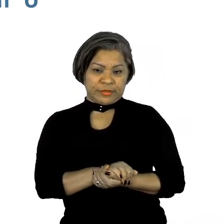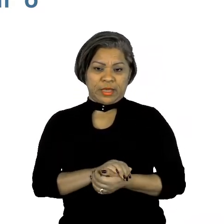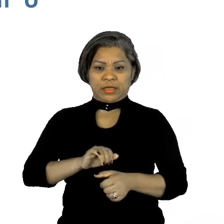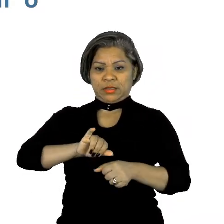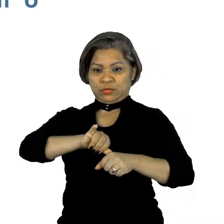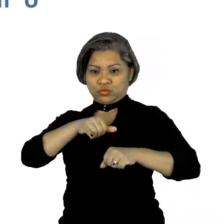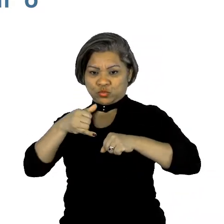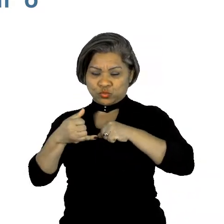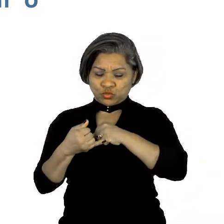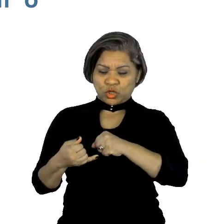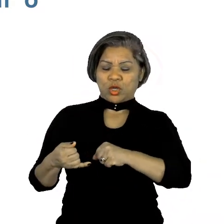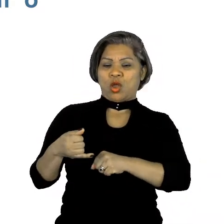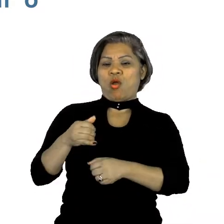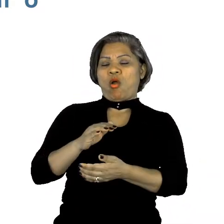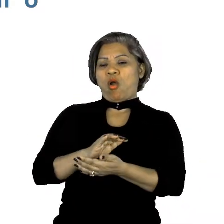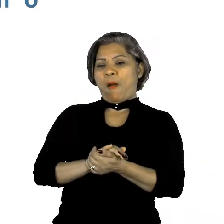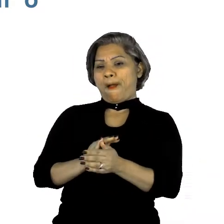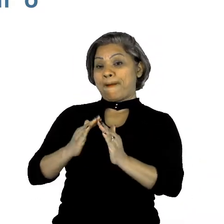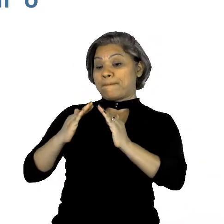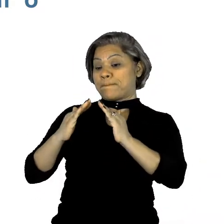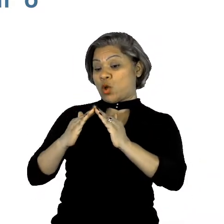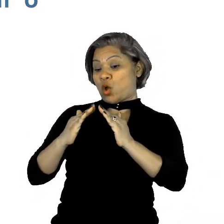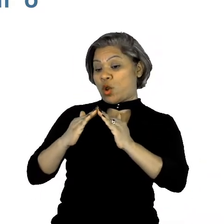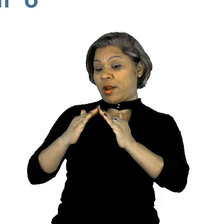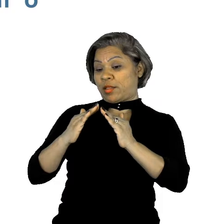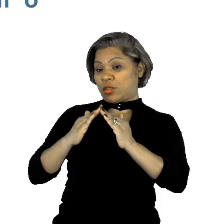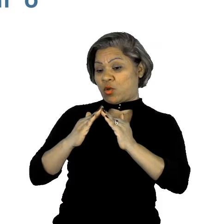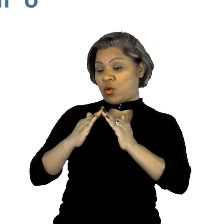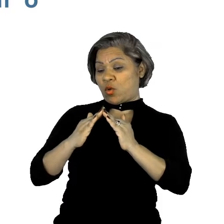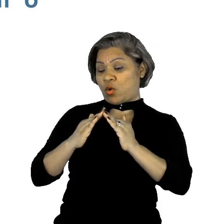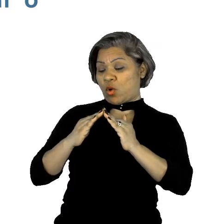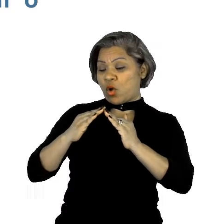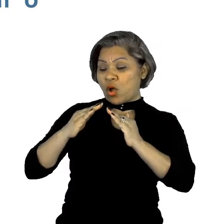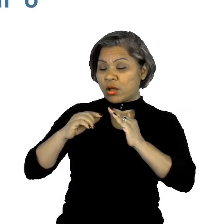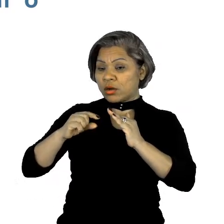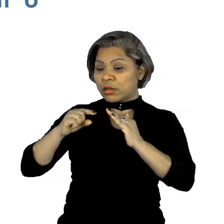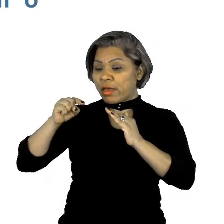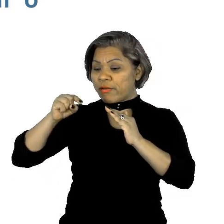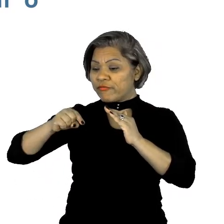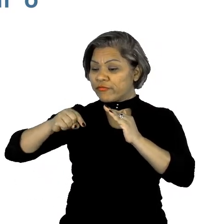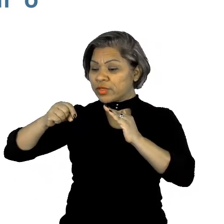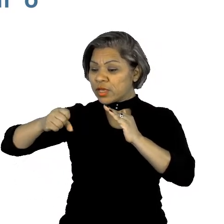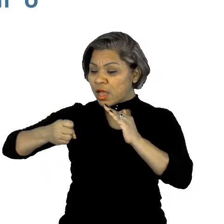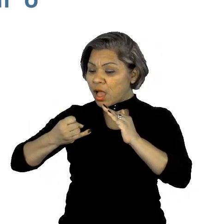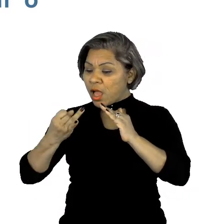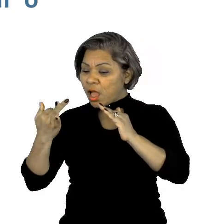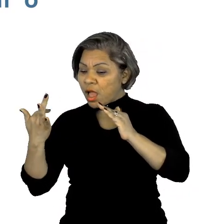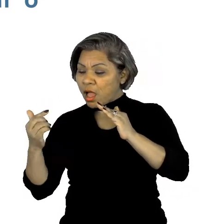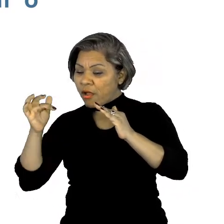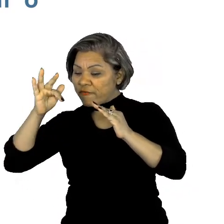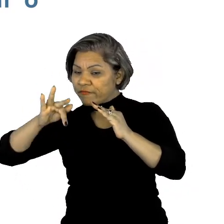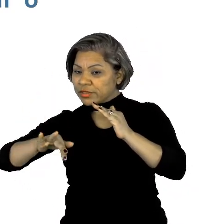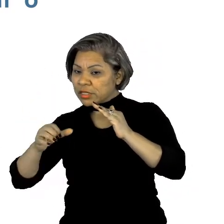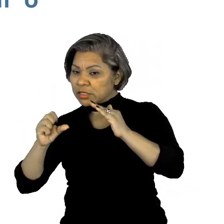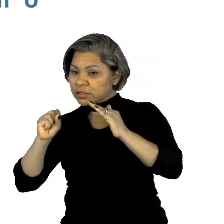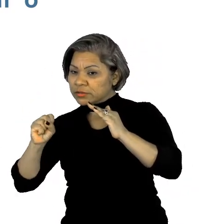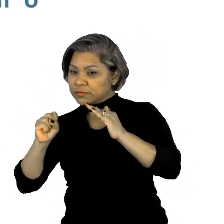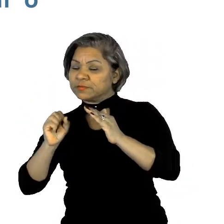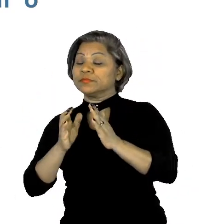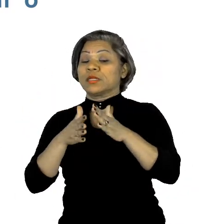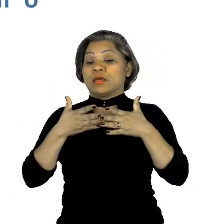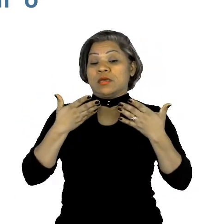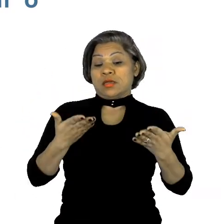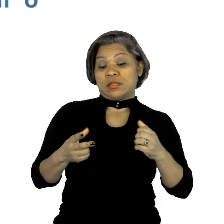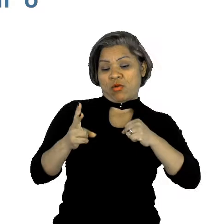moradores está no plural. Por isso, os verbos ficar, ter e